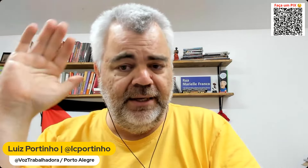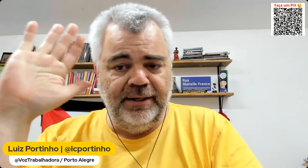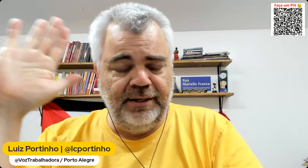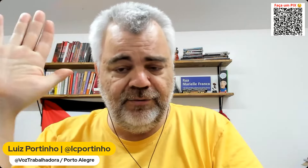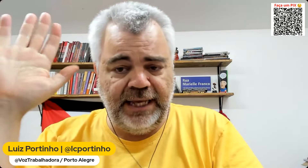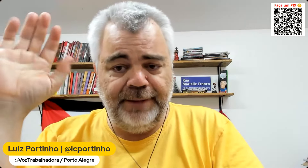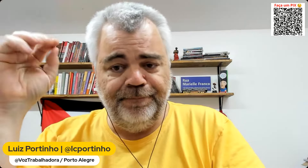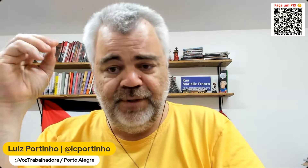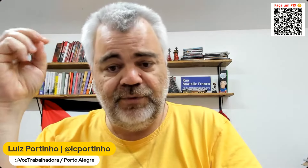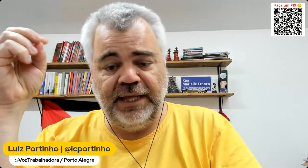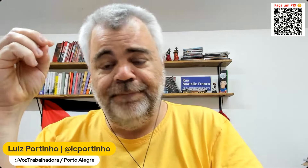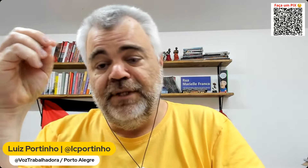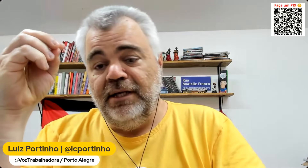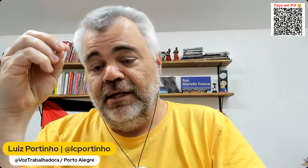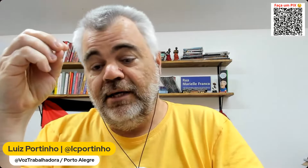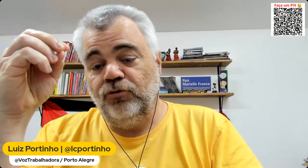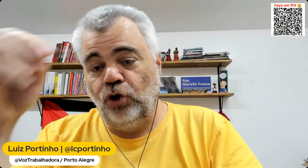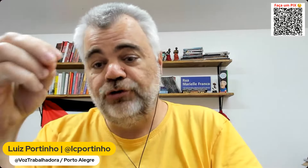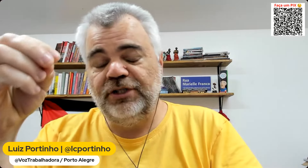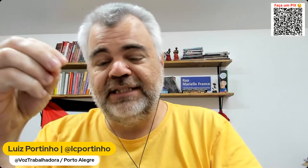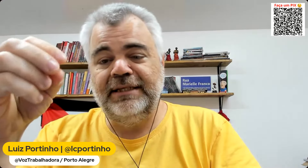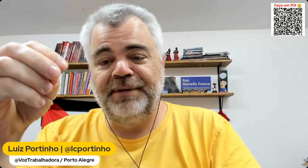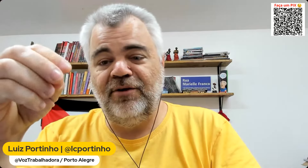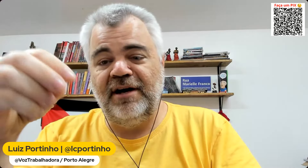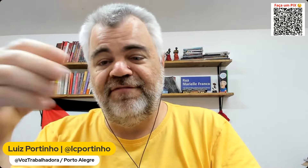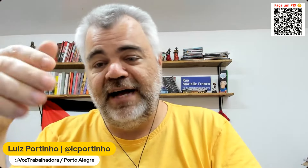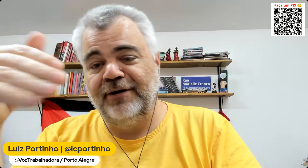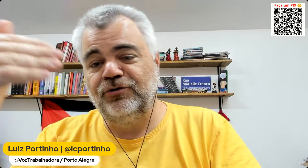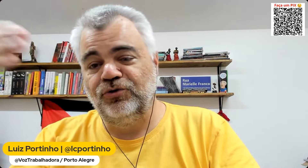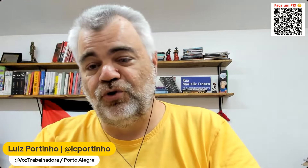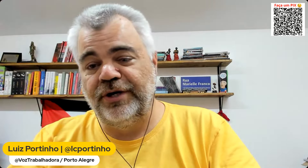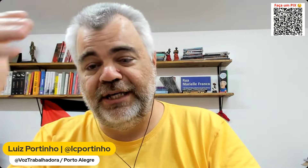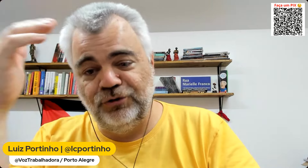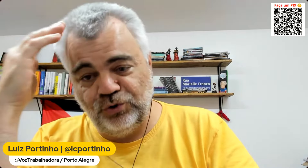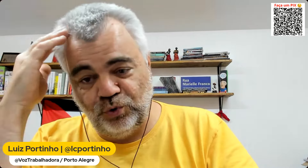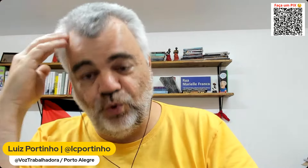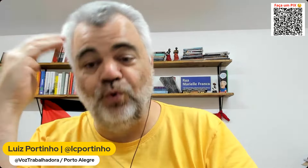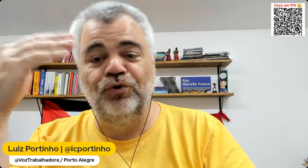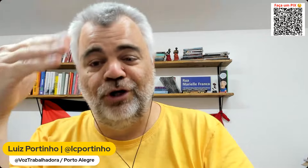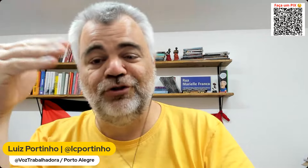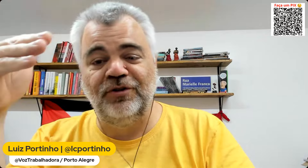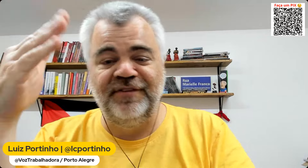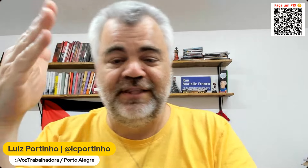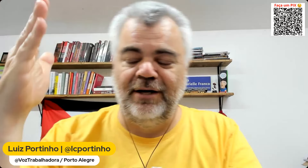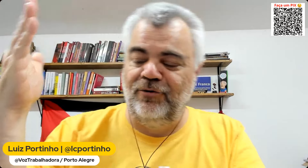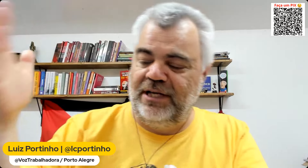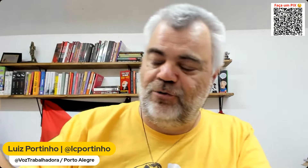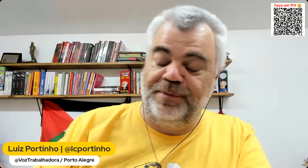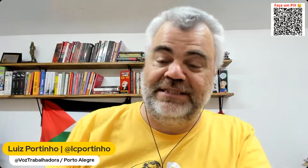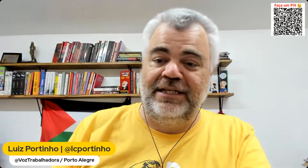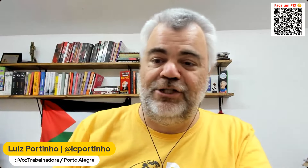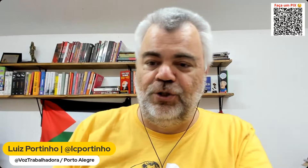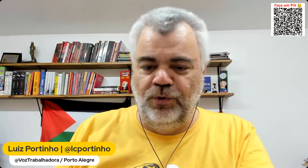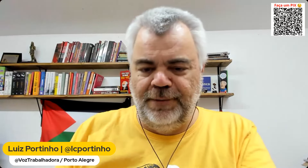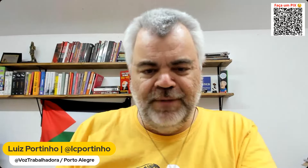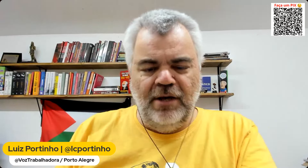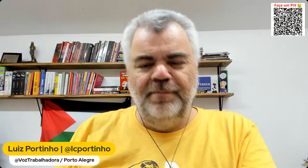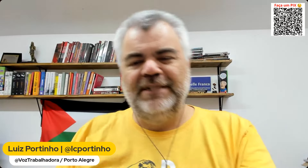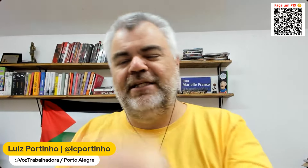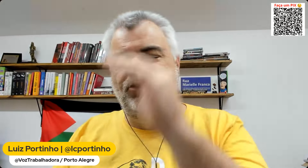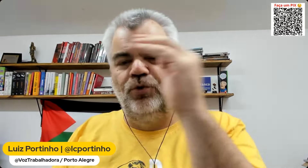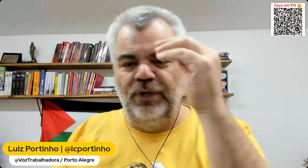né? Não tem. Todos receberam afagos, sorrisos do nosso anfitrião, né? Do presidente